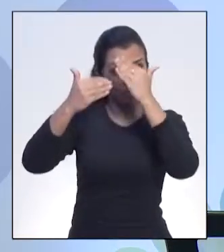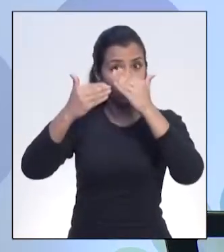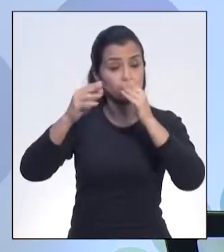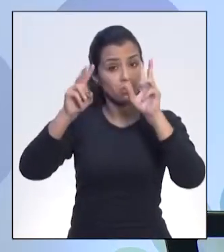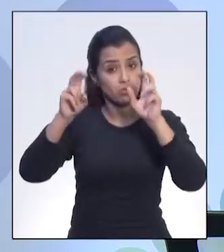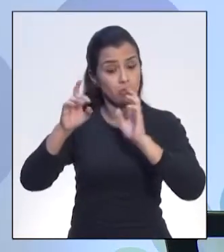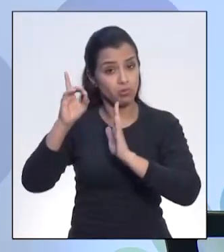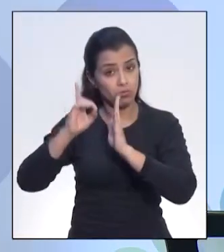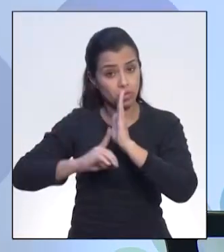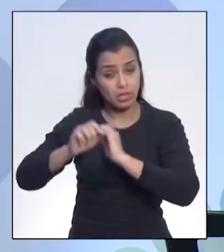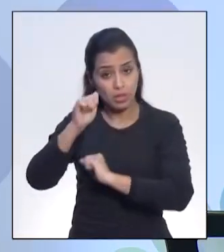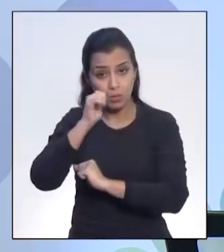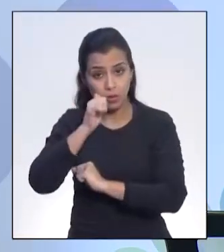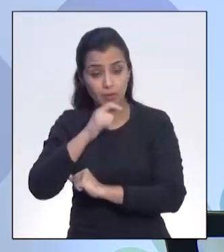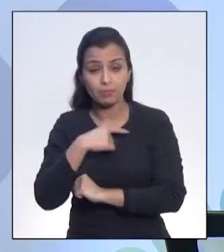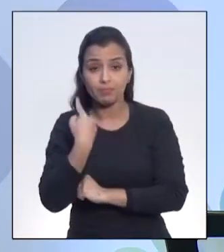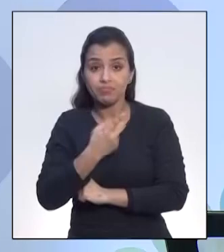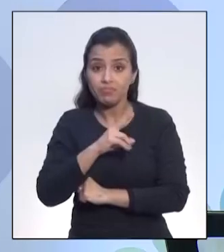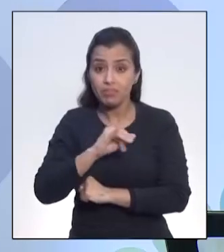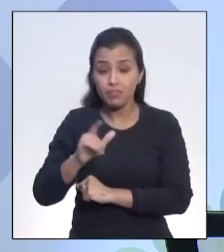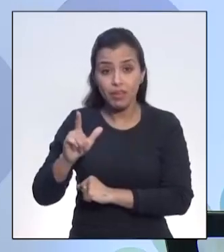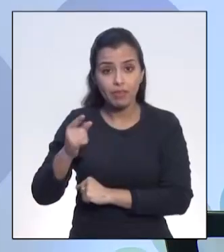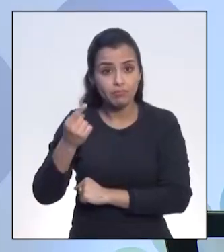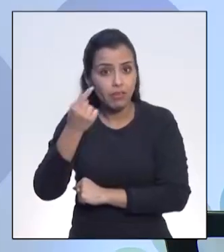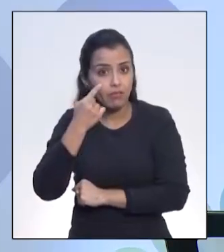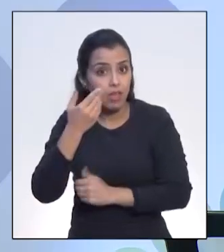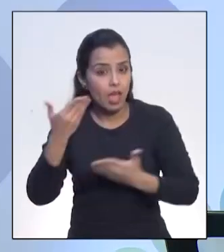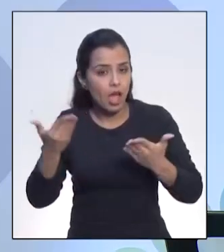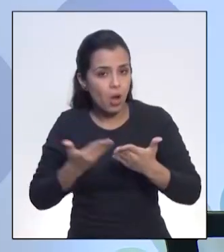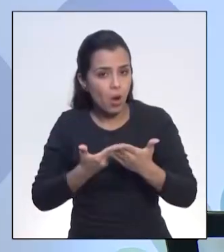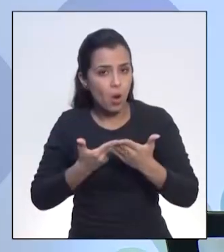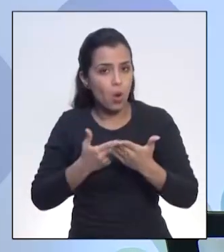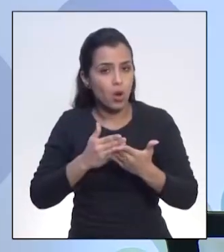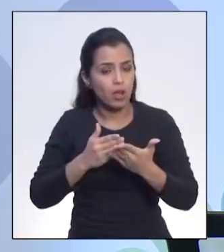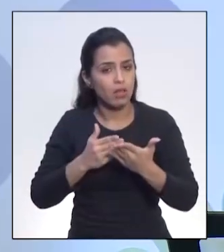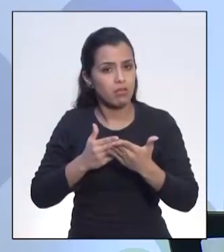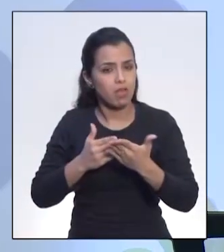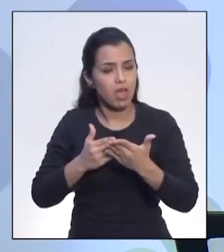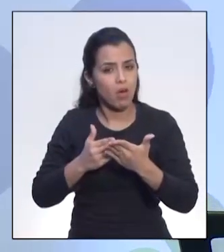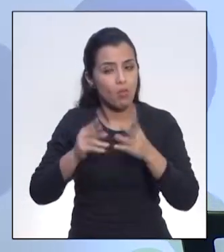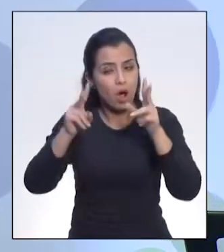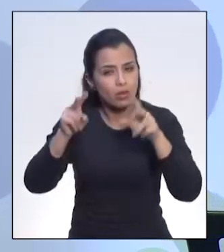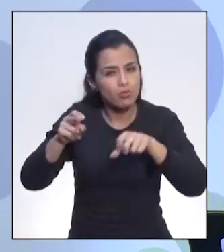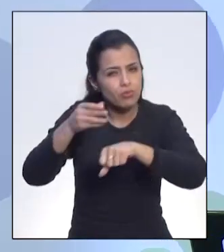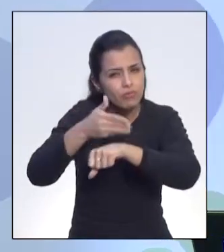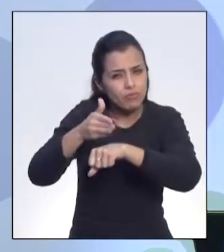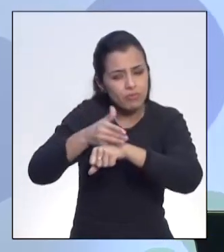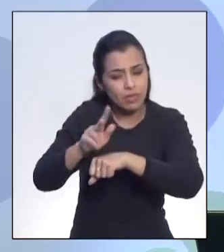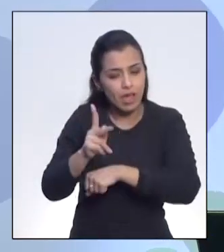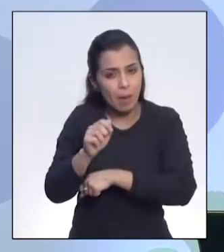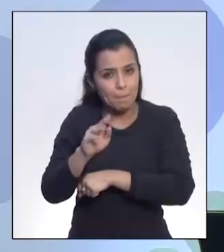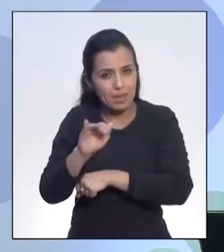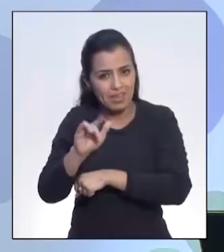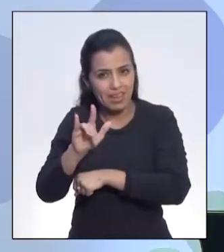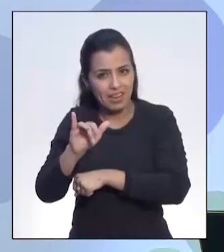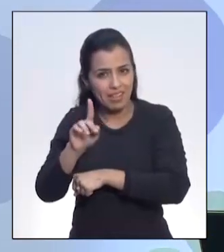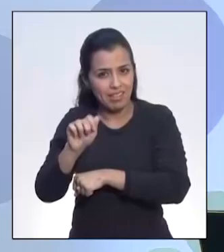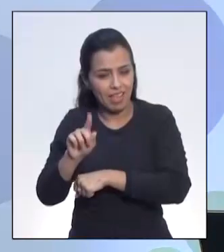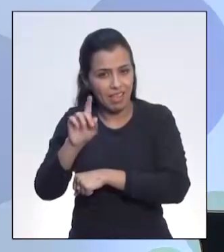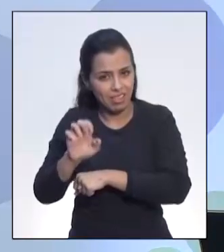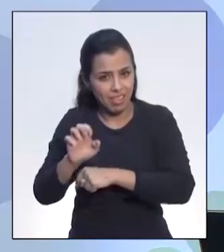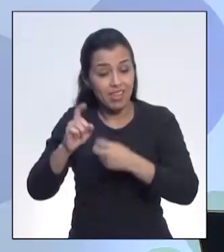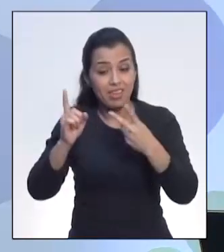das mulheres, nós vamos ver aqui qual é a habilidade que nós estamos construindo e qual é o objetivo,